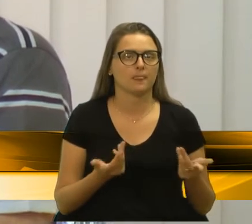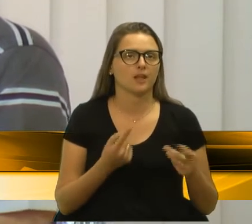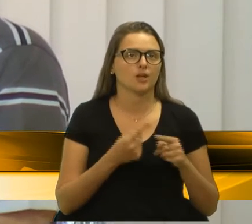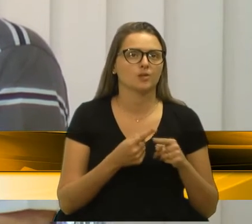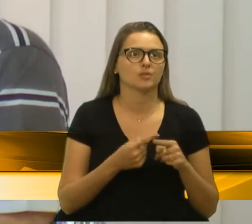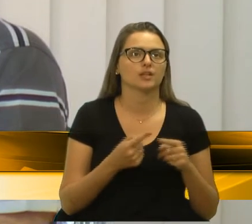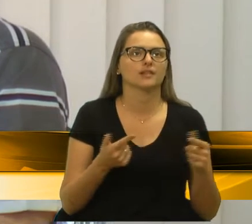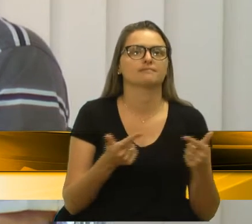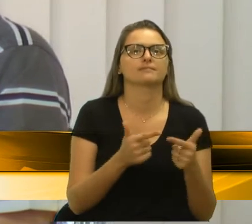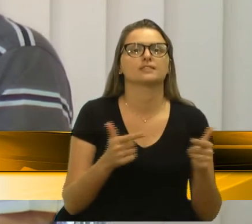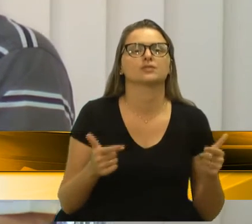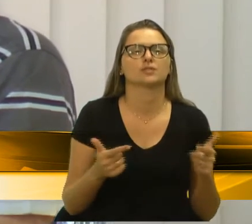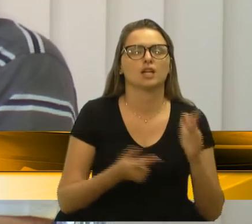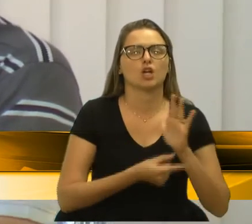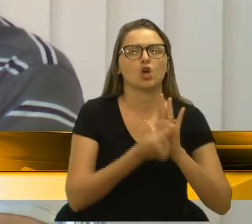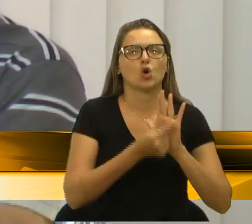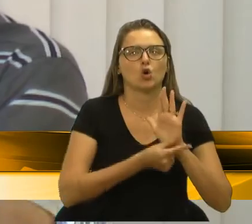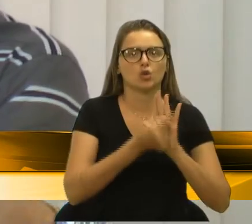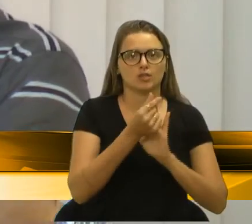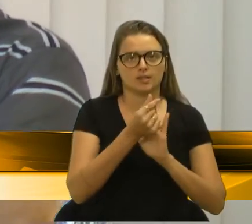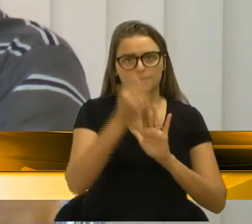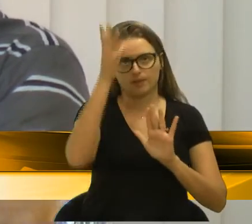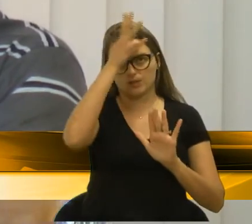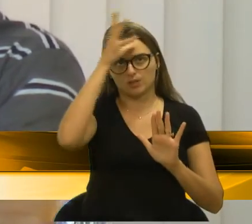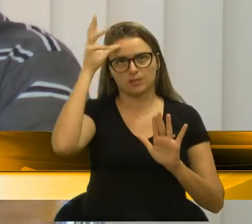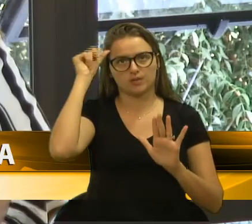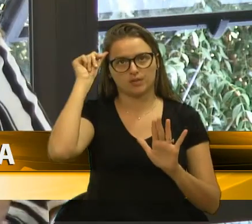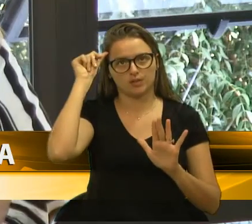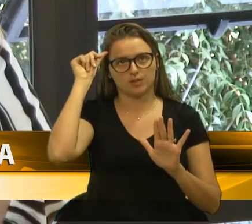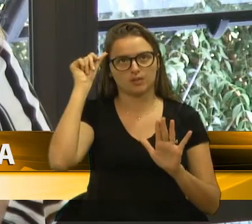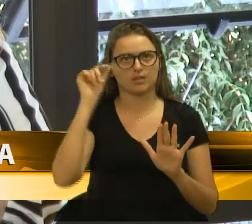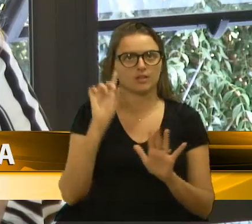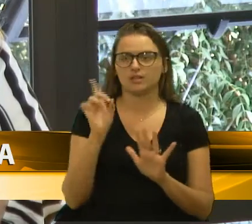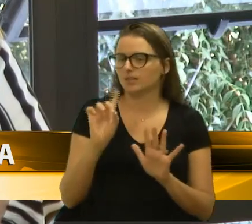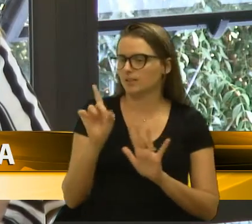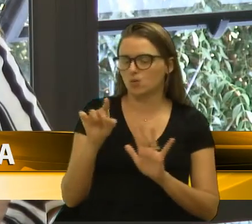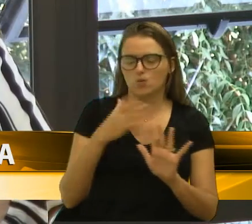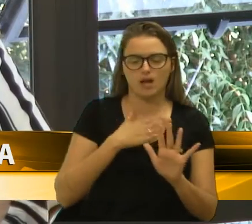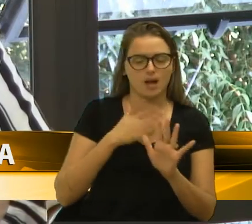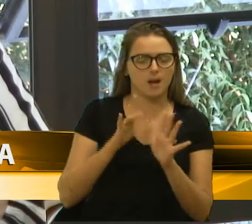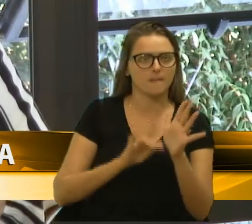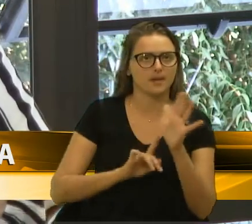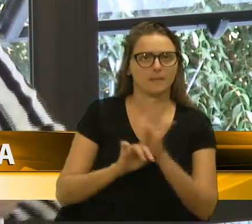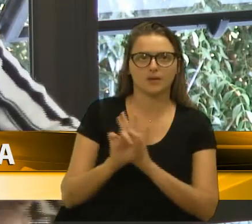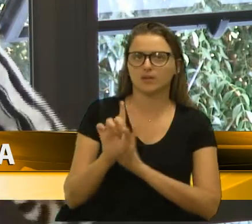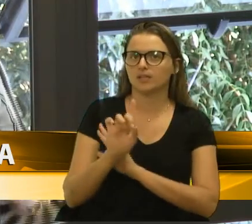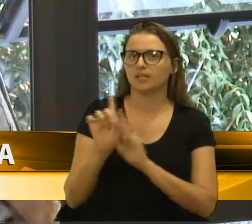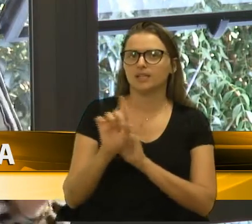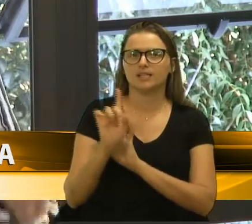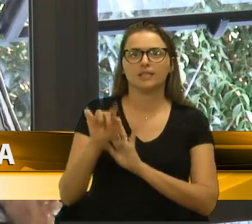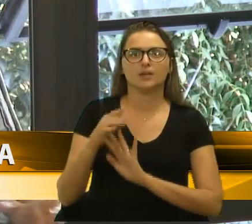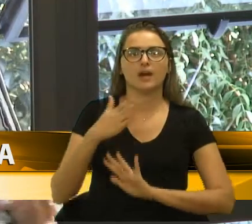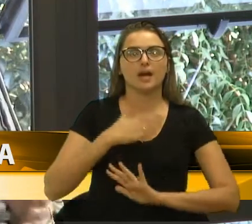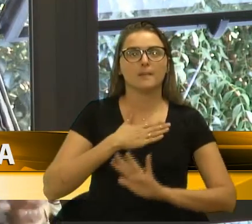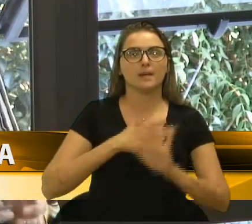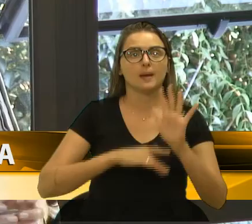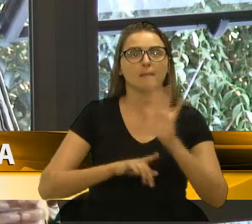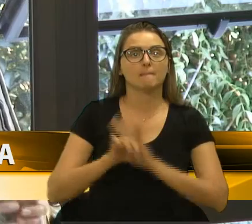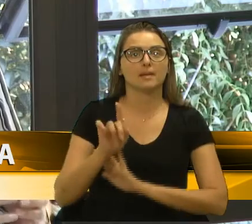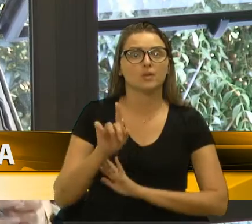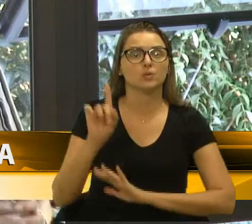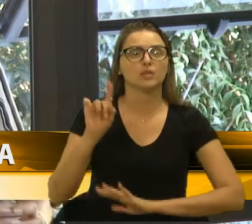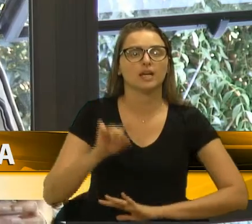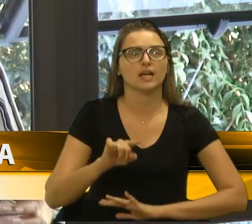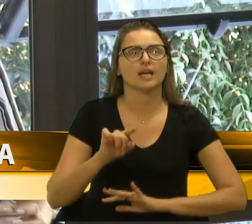há orçamento que aguente. Não é essa a minha pergunta, doutor Jorge. Qual? Não é essa a minha pergunta. A minha pergunta é com relação